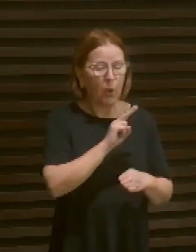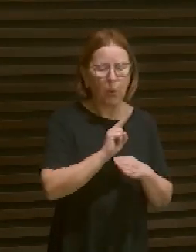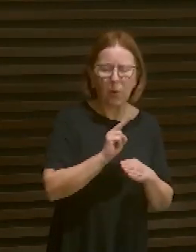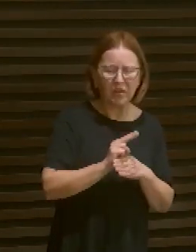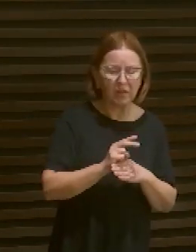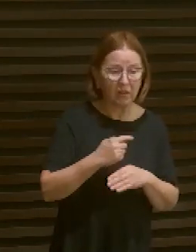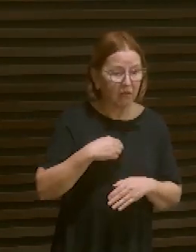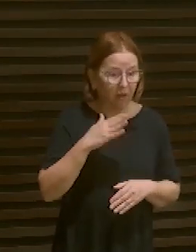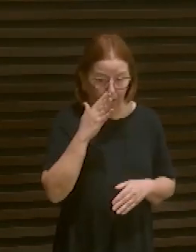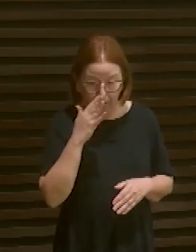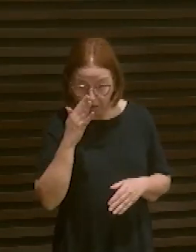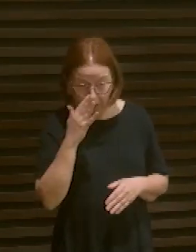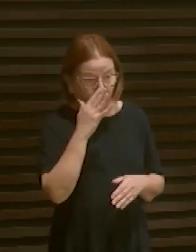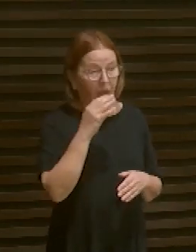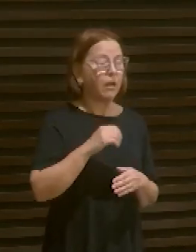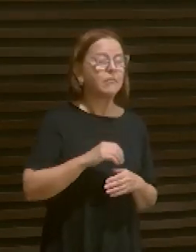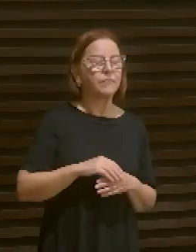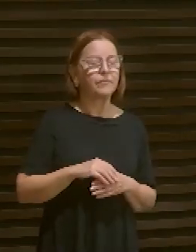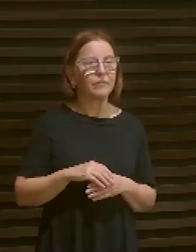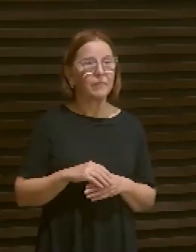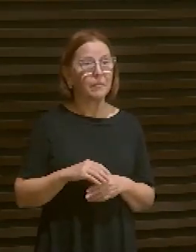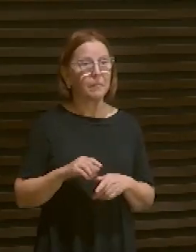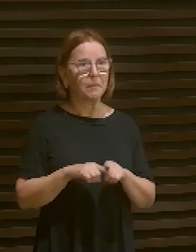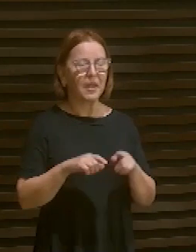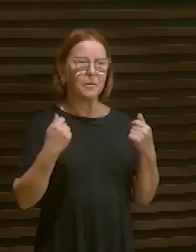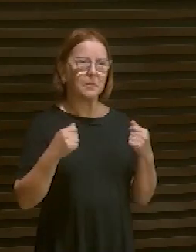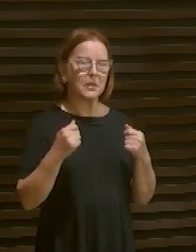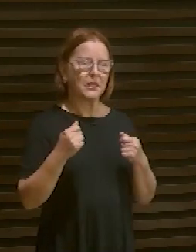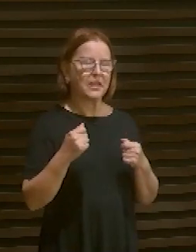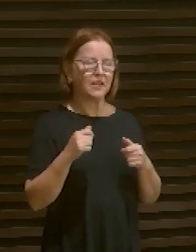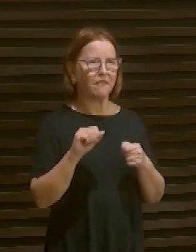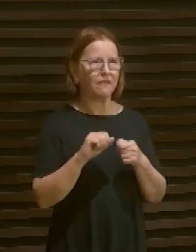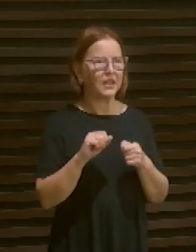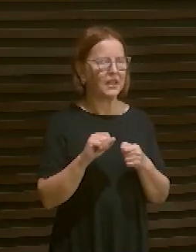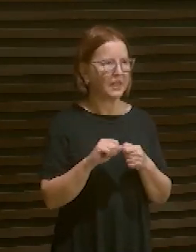impressionou. Mas aí eu tinha que fazer uma tal...